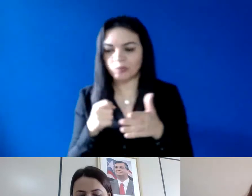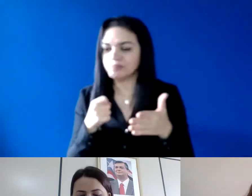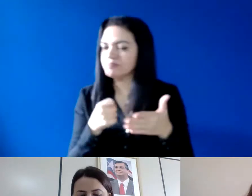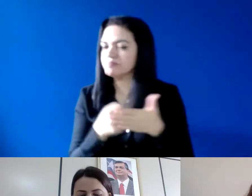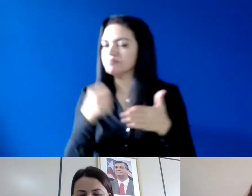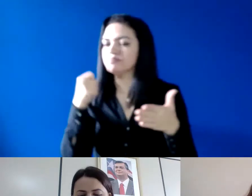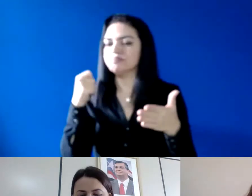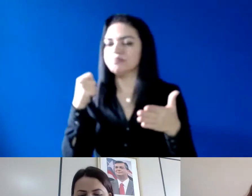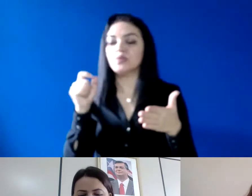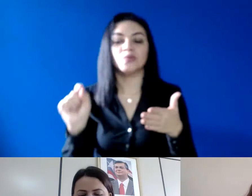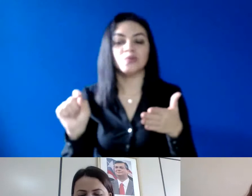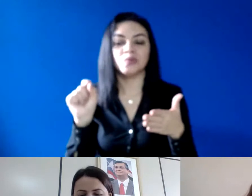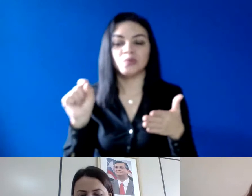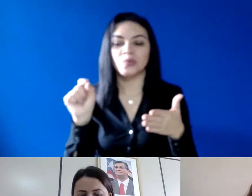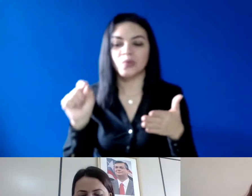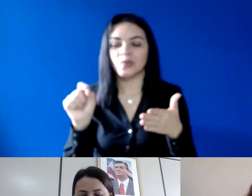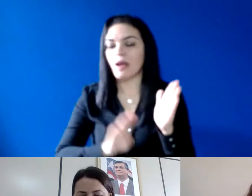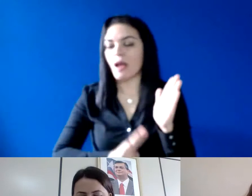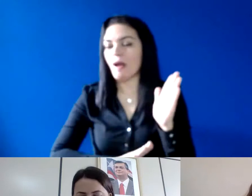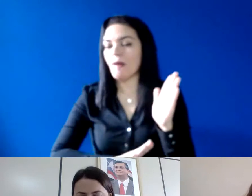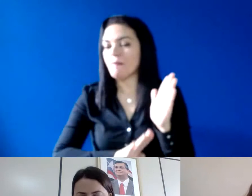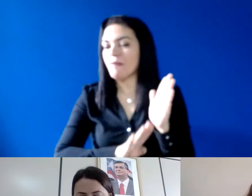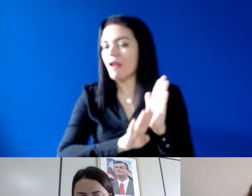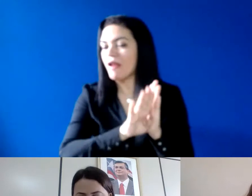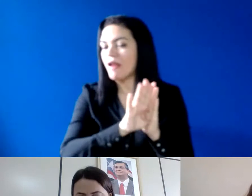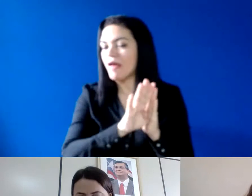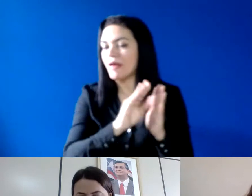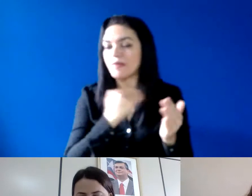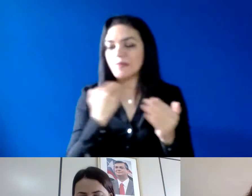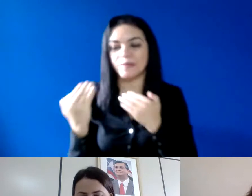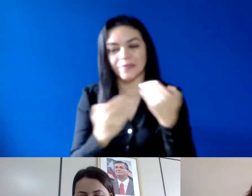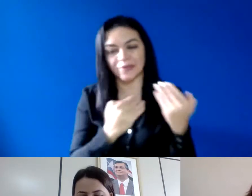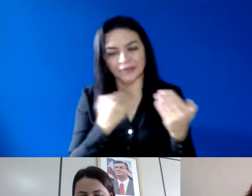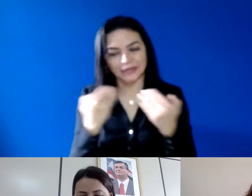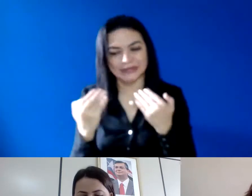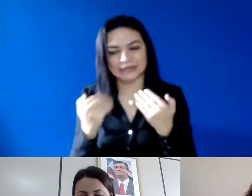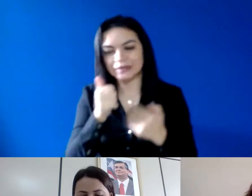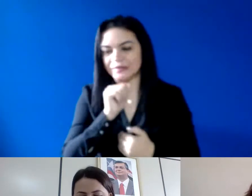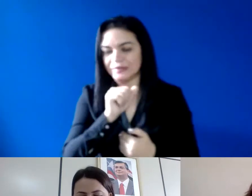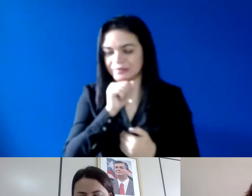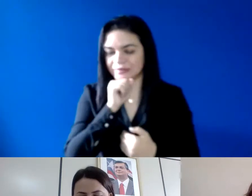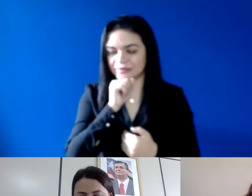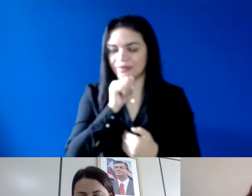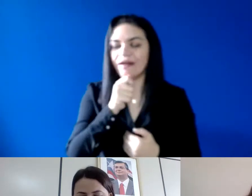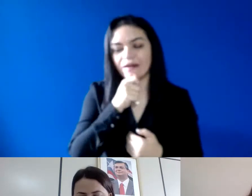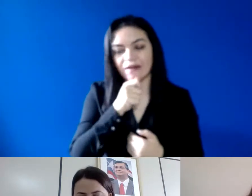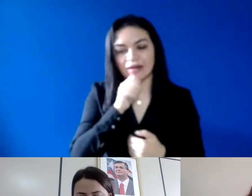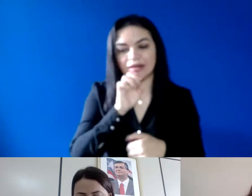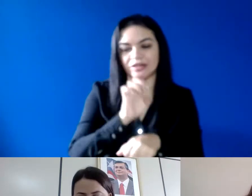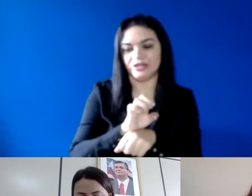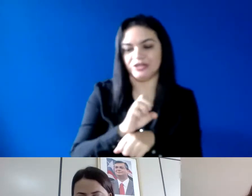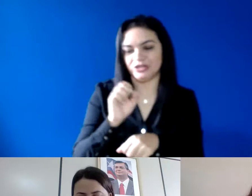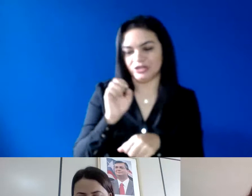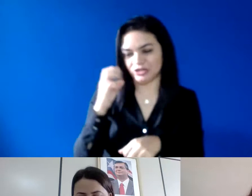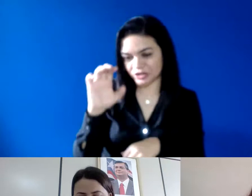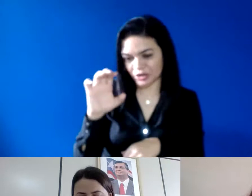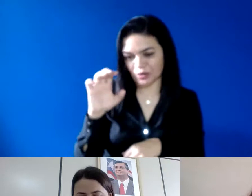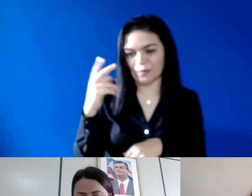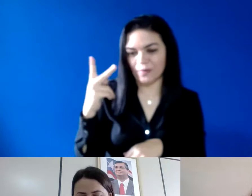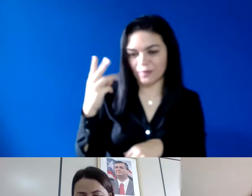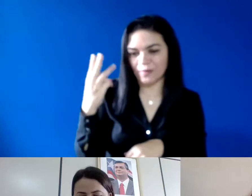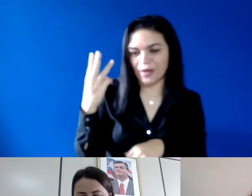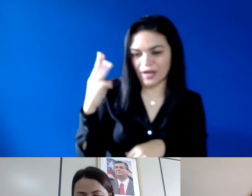impactantes indicadores de mortalidade materna e infantil que ainda persiste em nosso estado. Um grande abraço a todos,